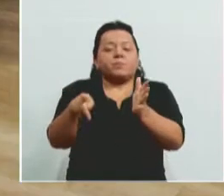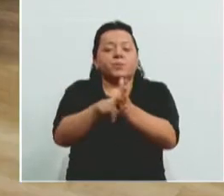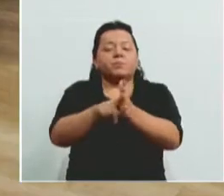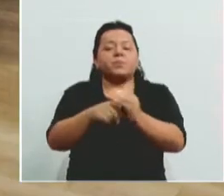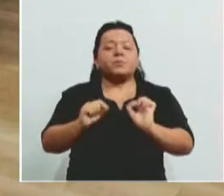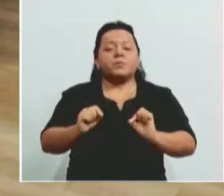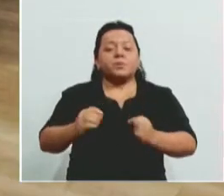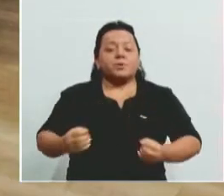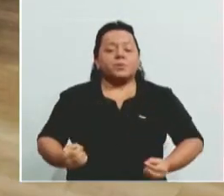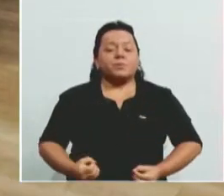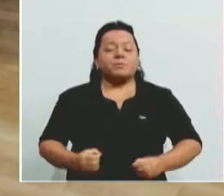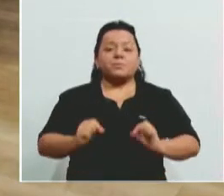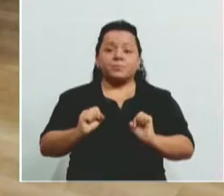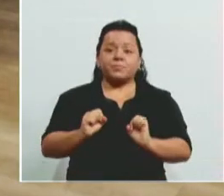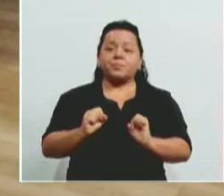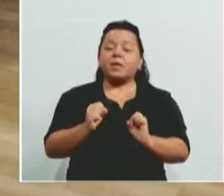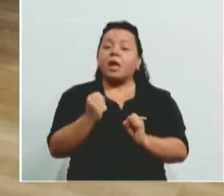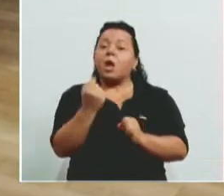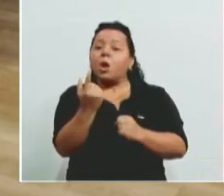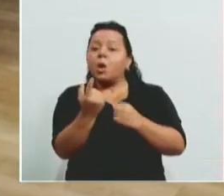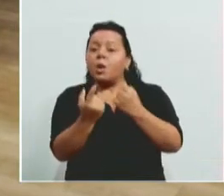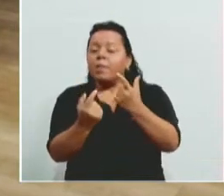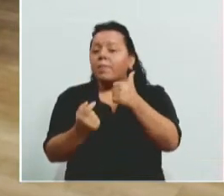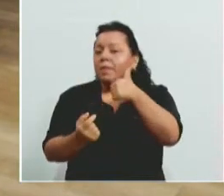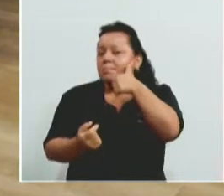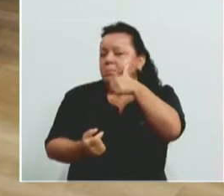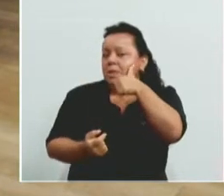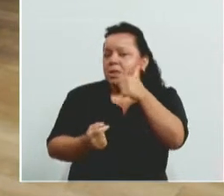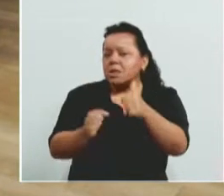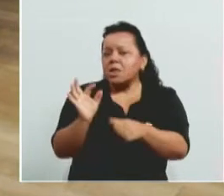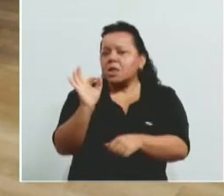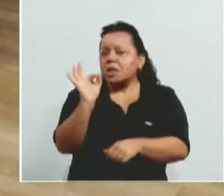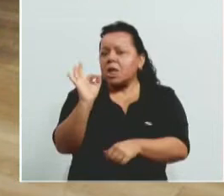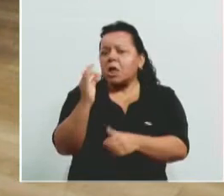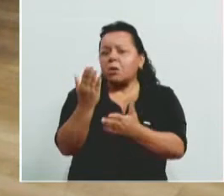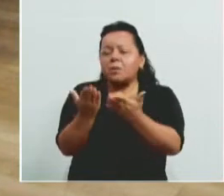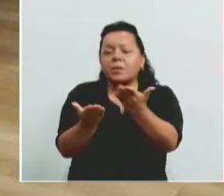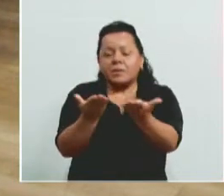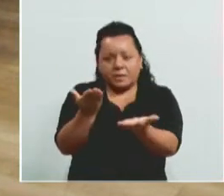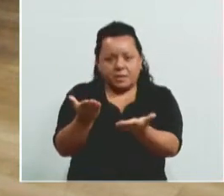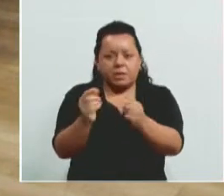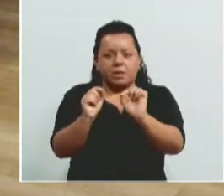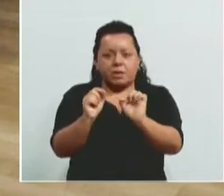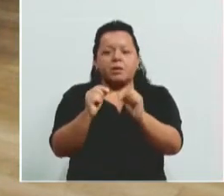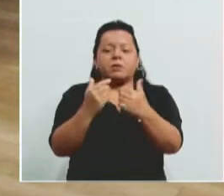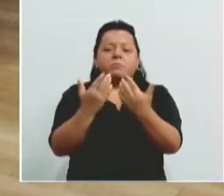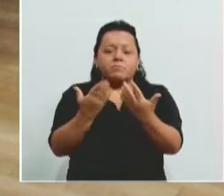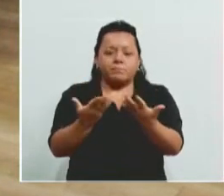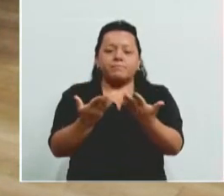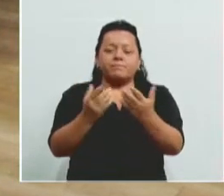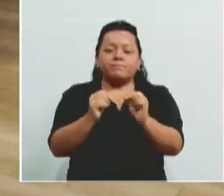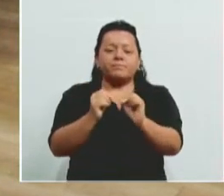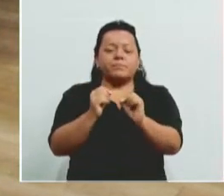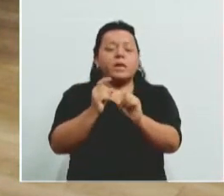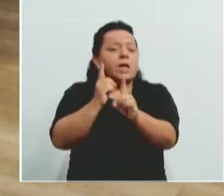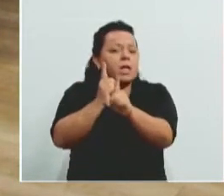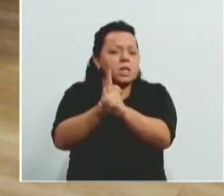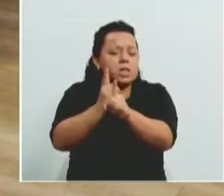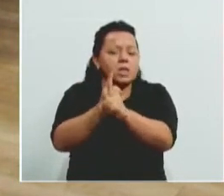mulher ainda não trata, enquanto ela ainda sente todos esses reflexos da endometriose, ela